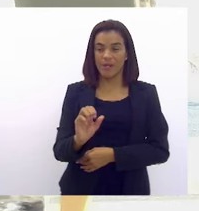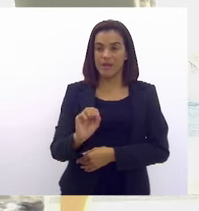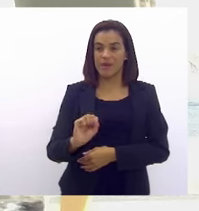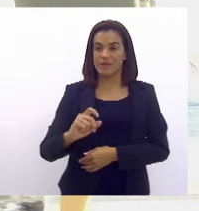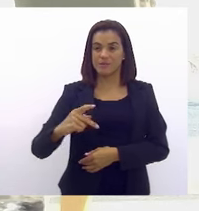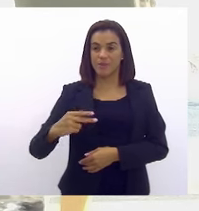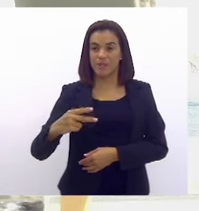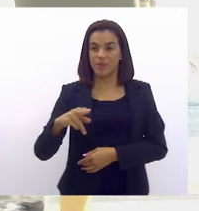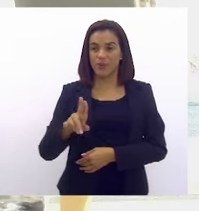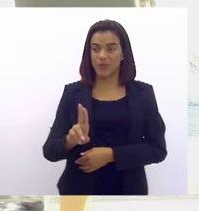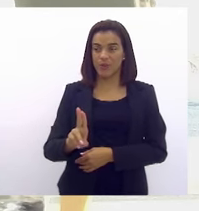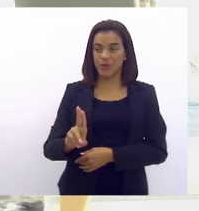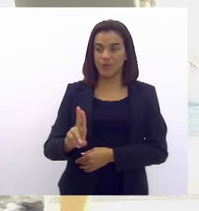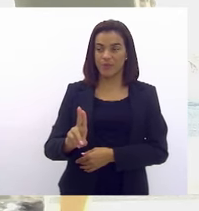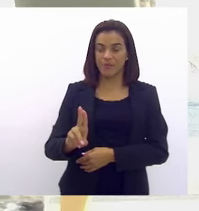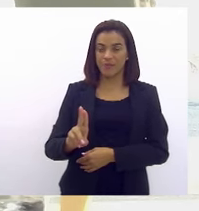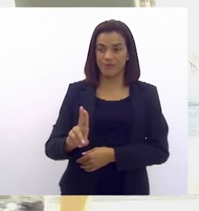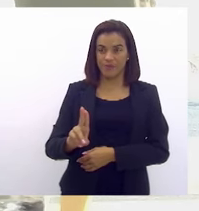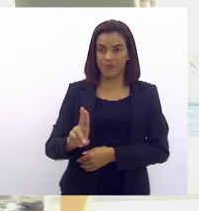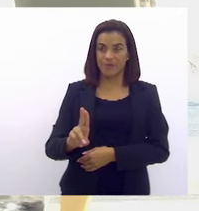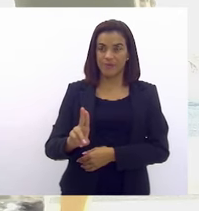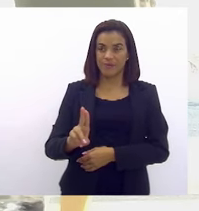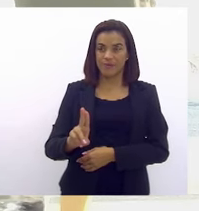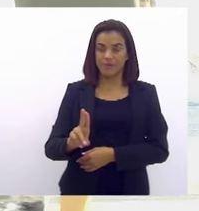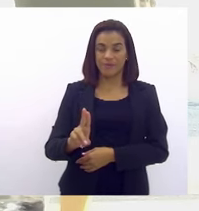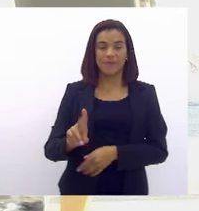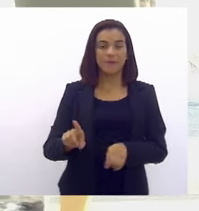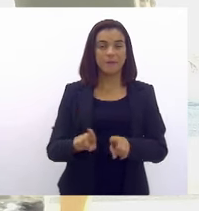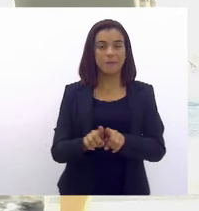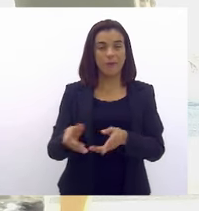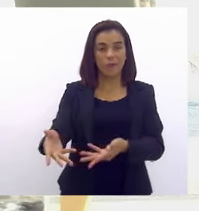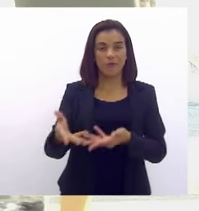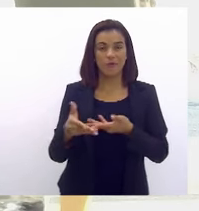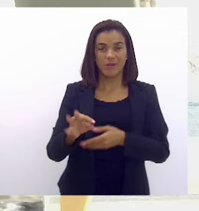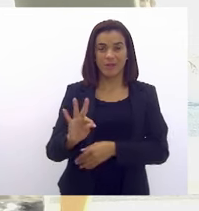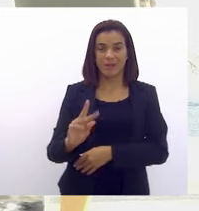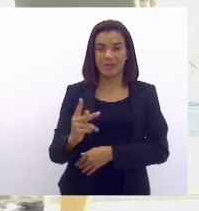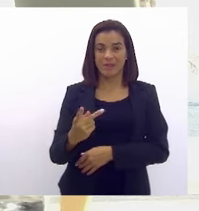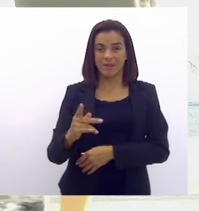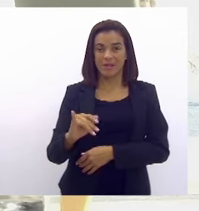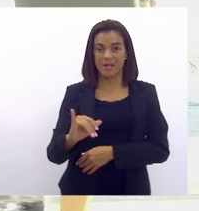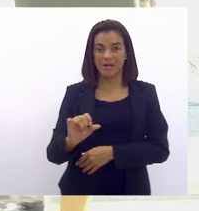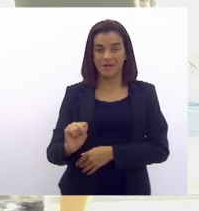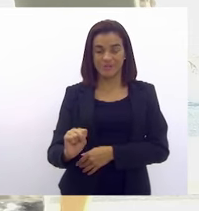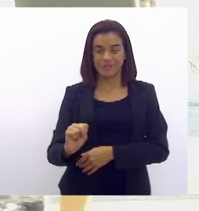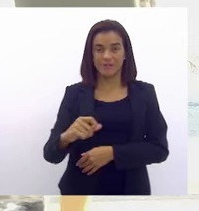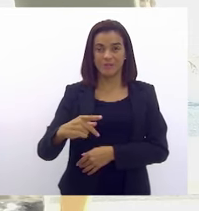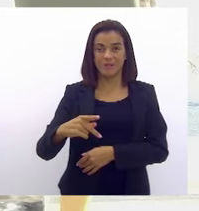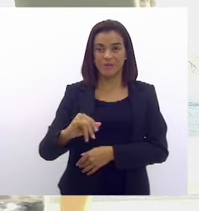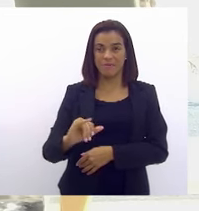Pedro Paulo, da SPU, Estados Unidos. Thaís Pimenta, DRM, Rio de Janeiro.